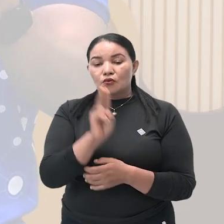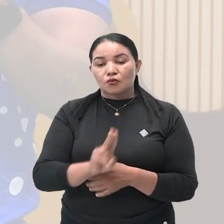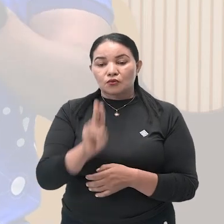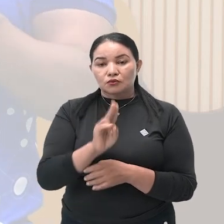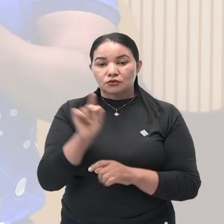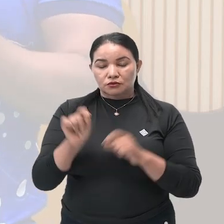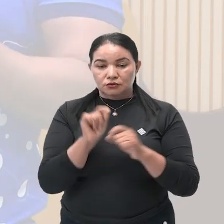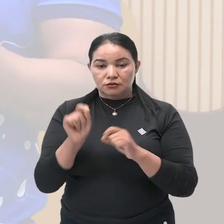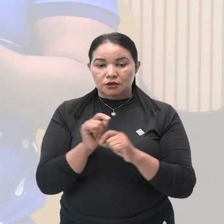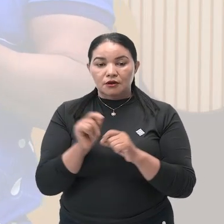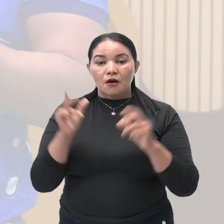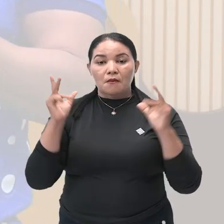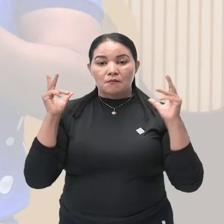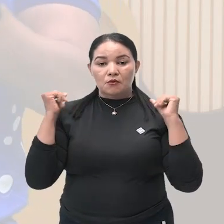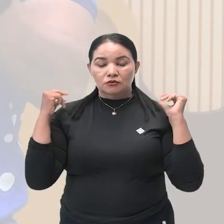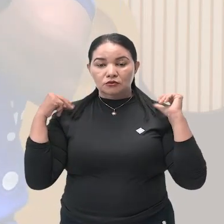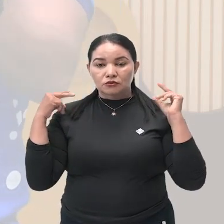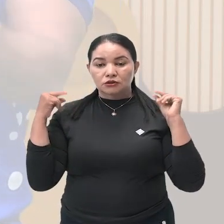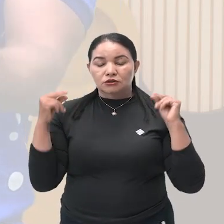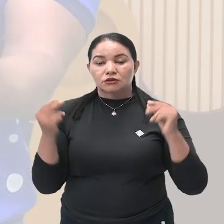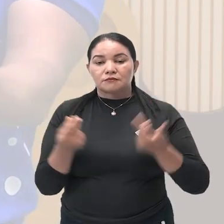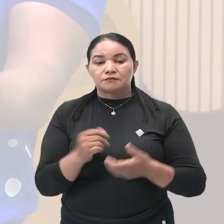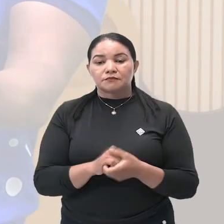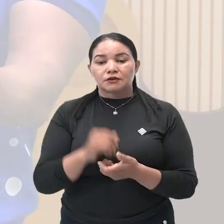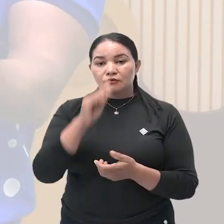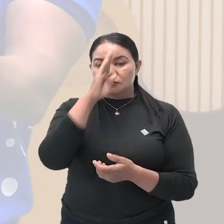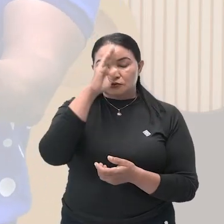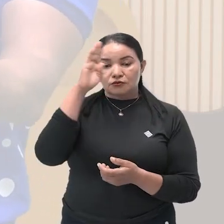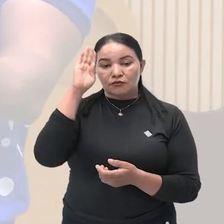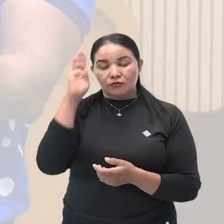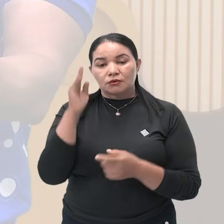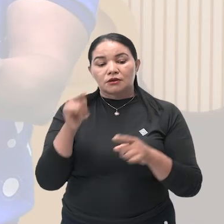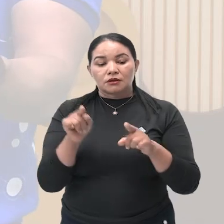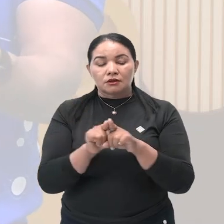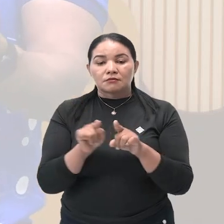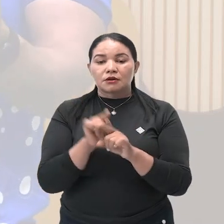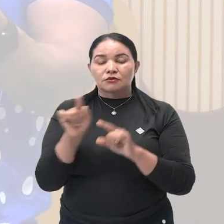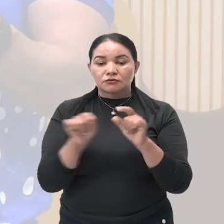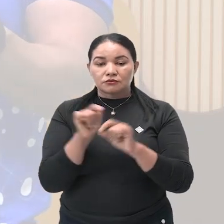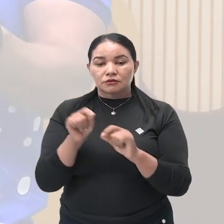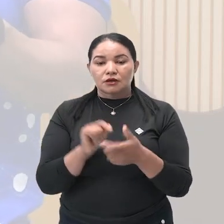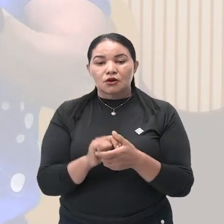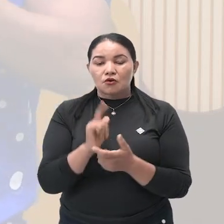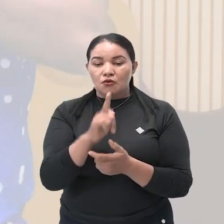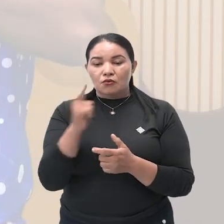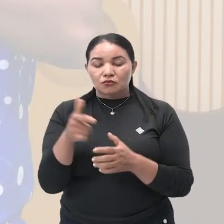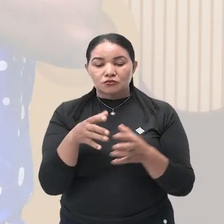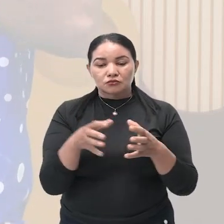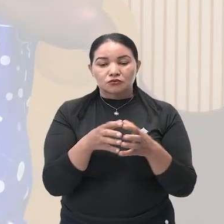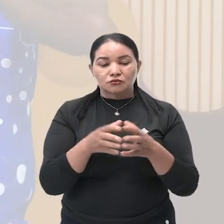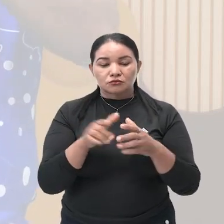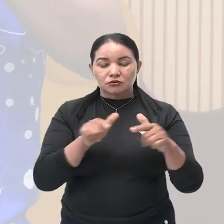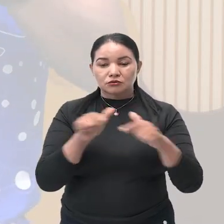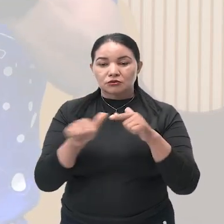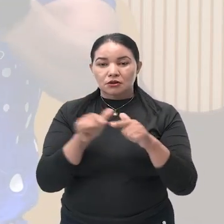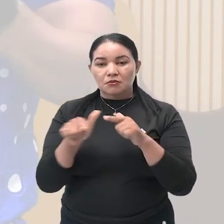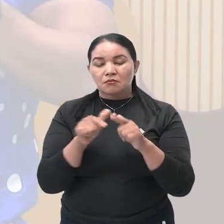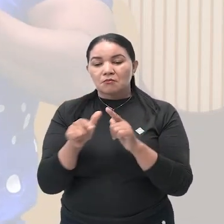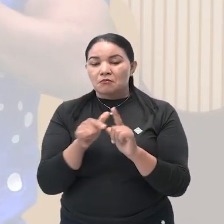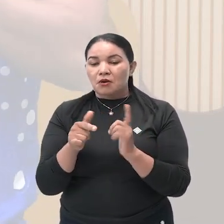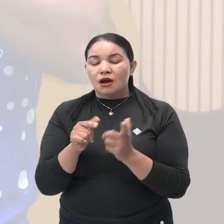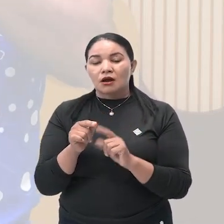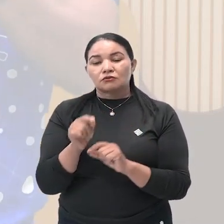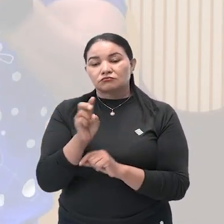os motoristas de aplicativo, os entregadores que utilizam algumas plataformas para realizar esse trabalho. Então, a gente tem novas